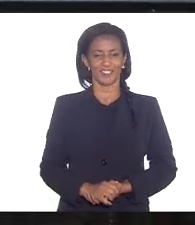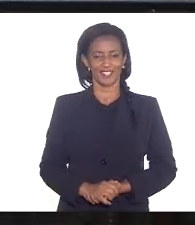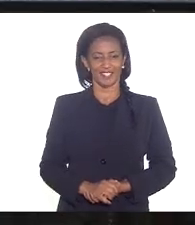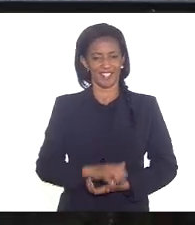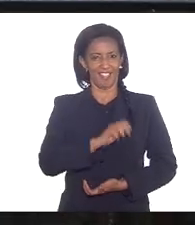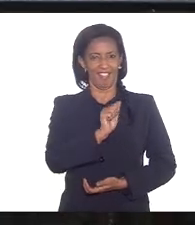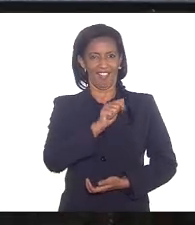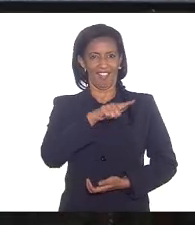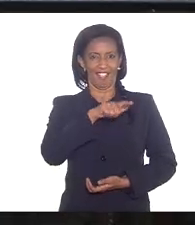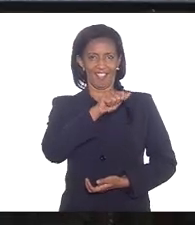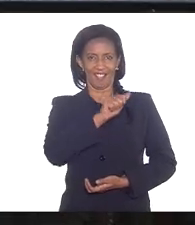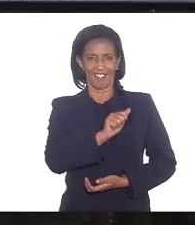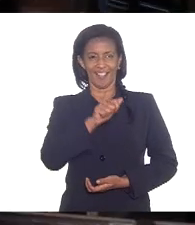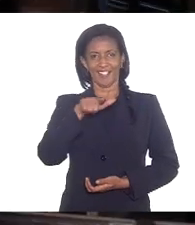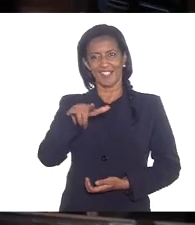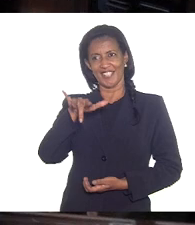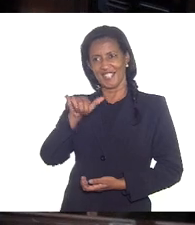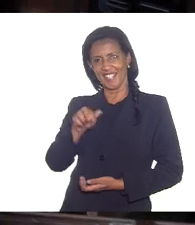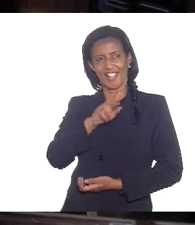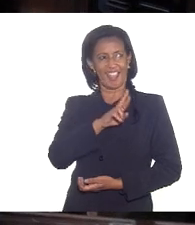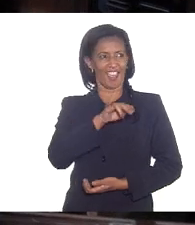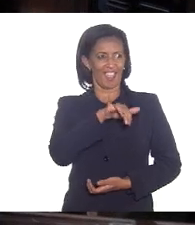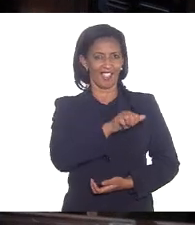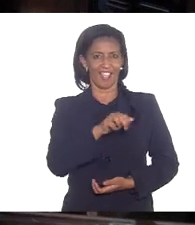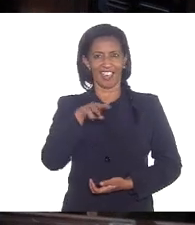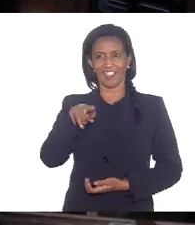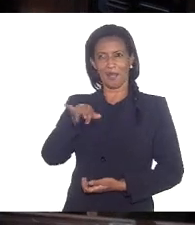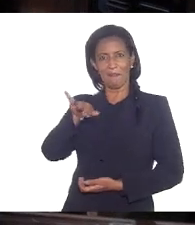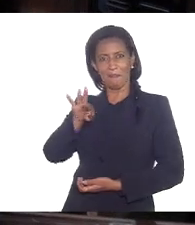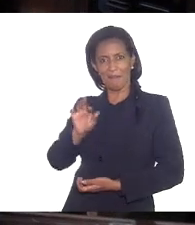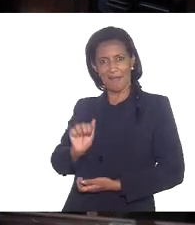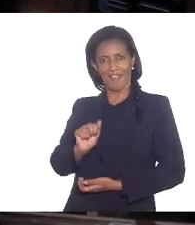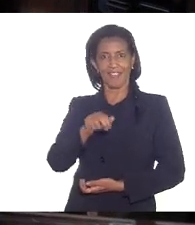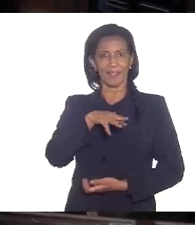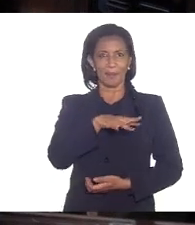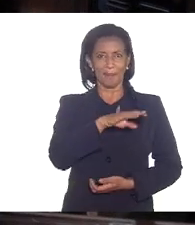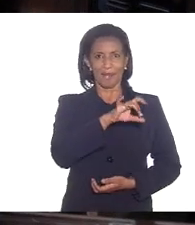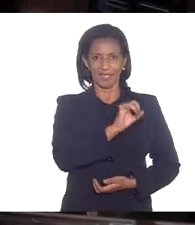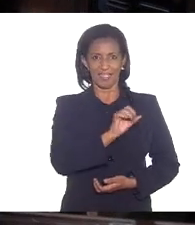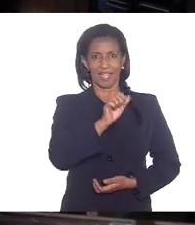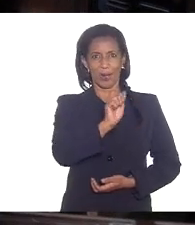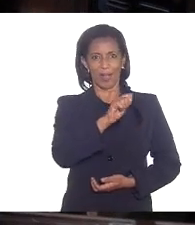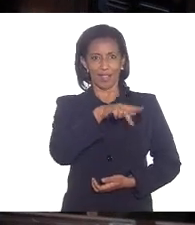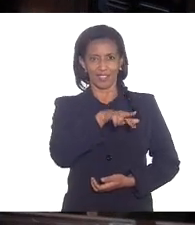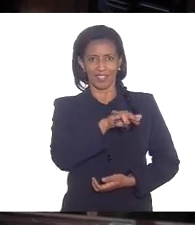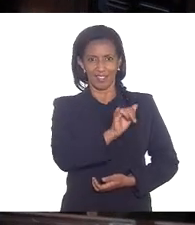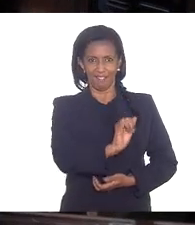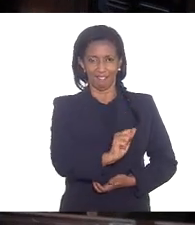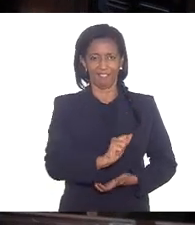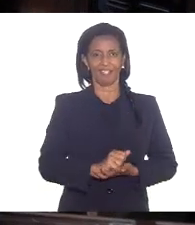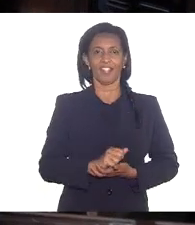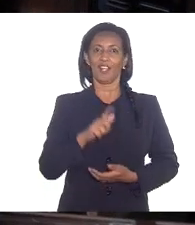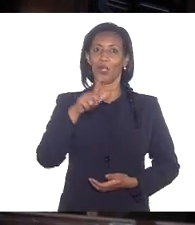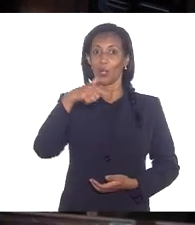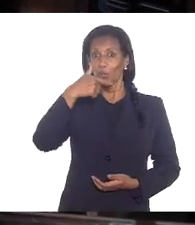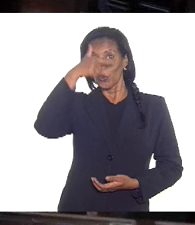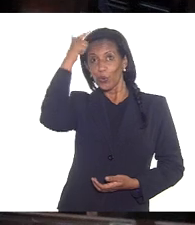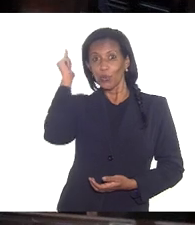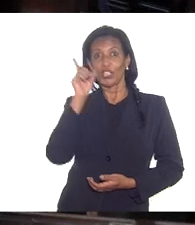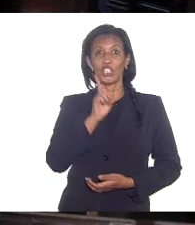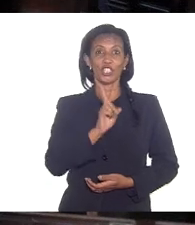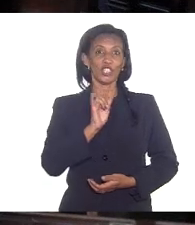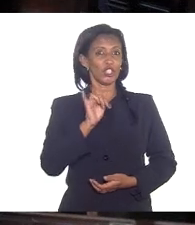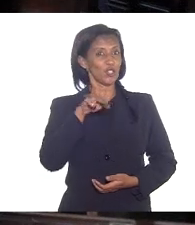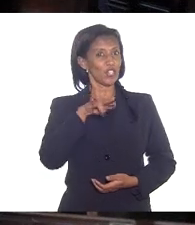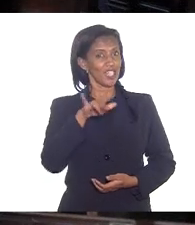Oi Alana Célia Renata Martha Rocha Marcelo Adriana Luís